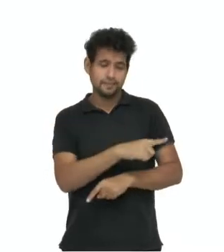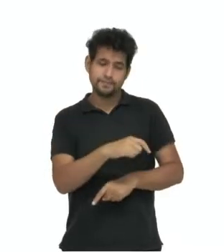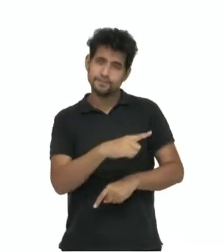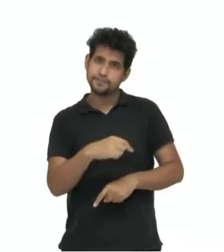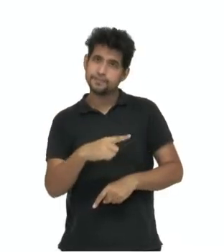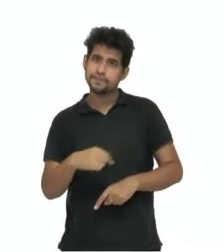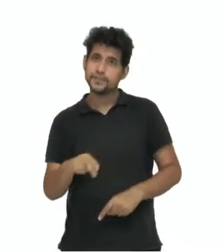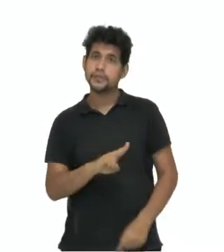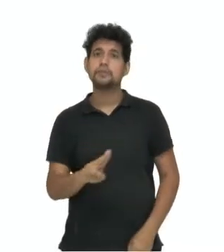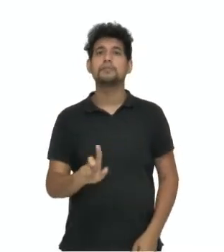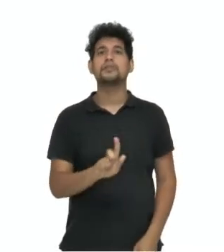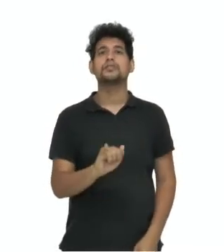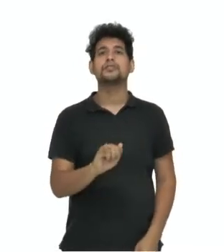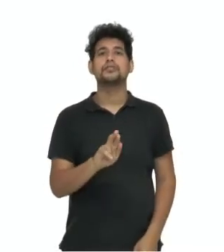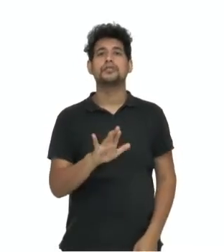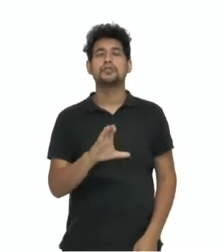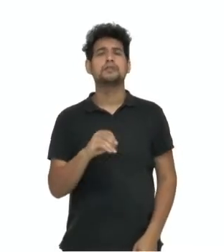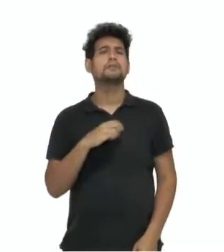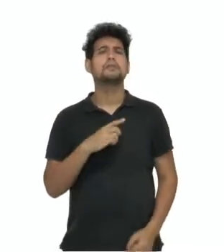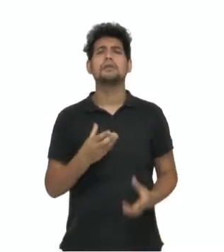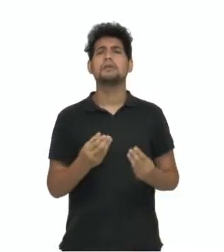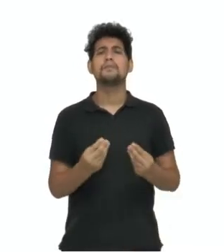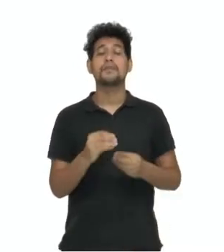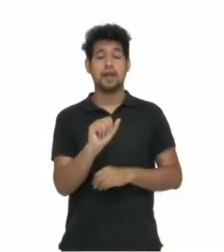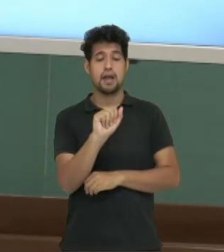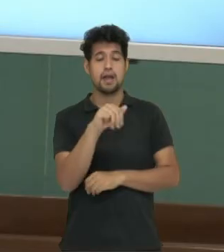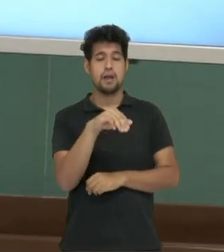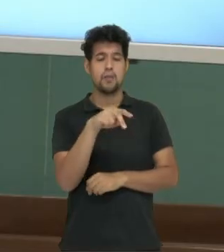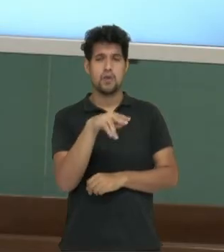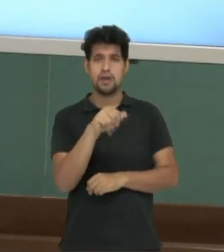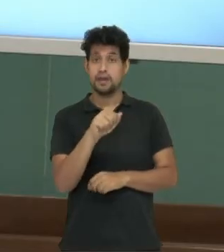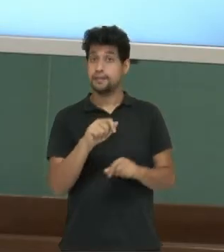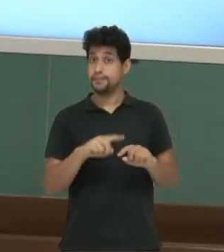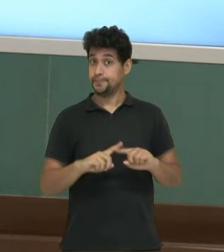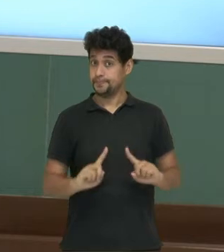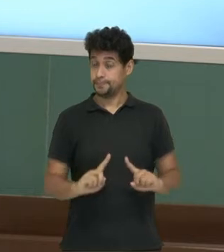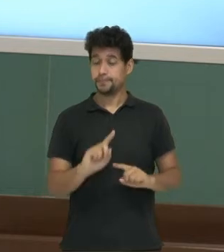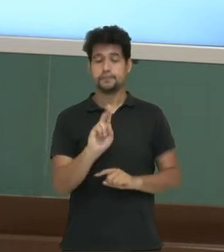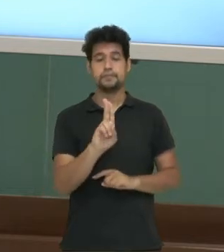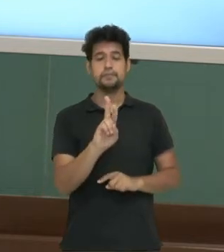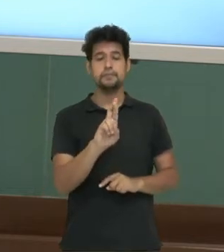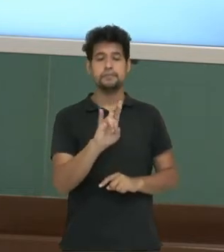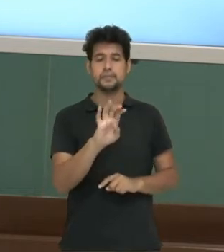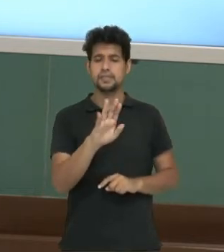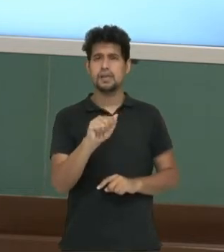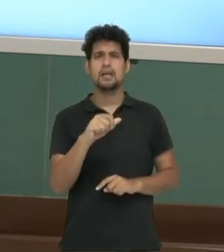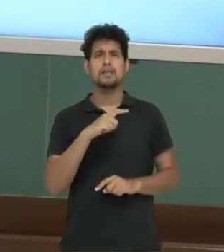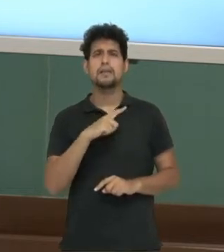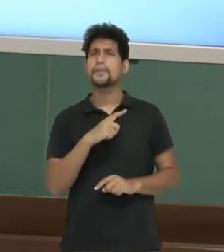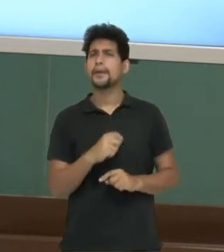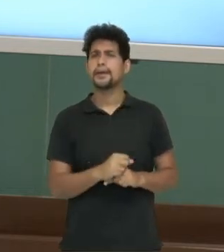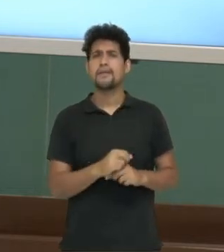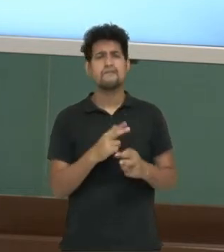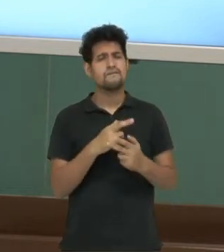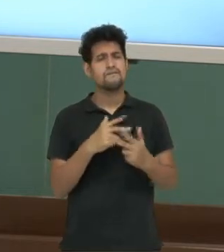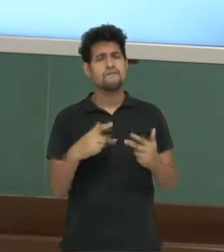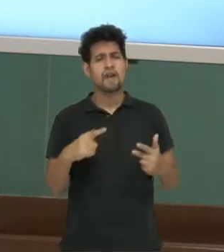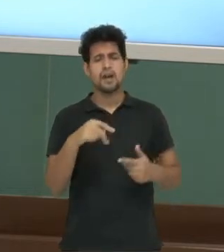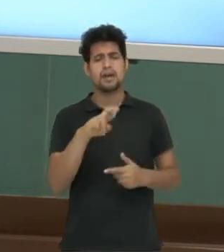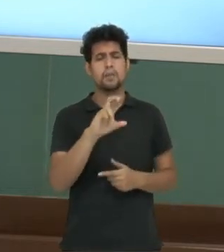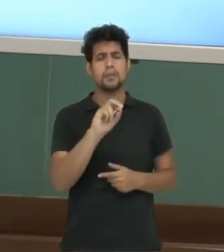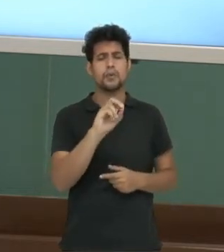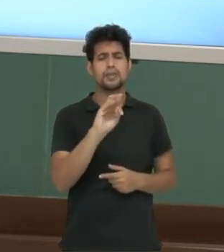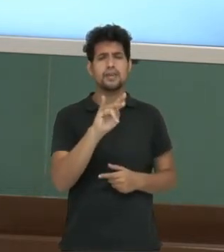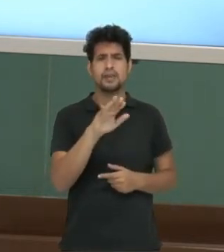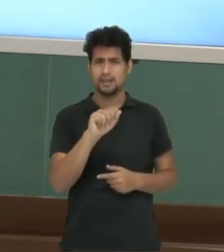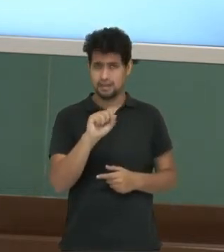girinos, vão ter essas excretas ricas em amônia. A ureia, ela vem através das proteínas, né? Então,